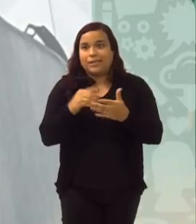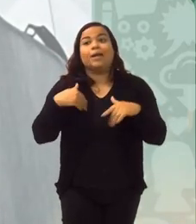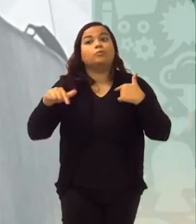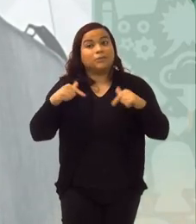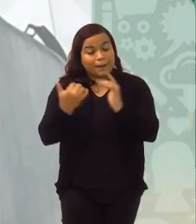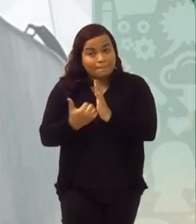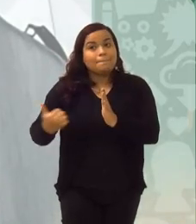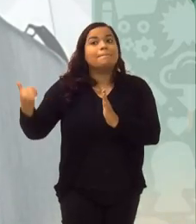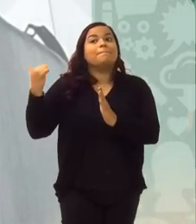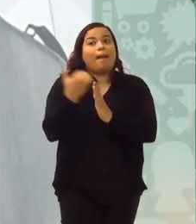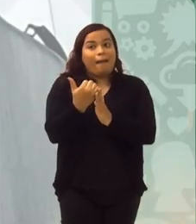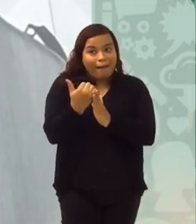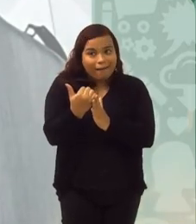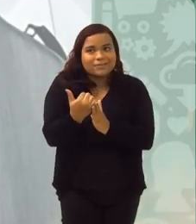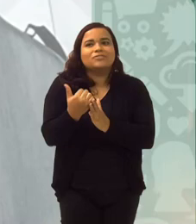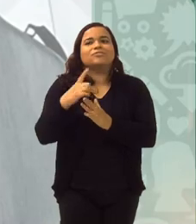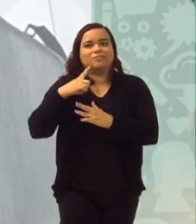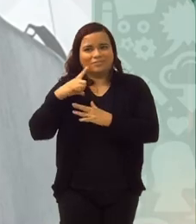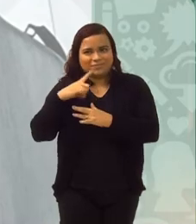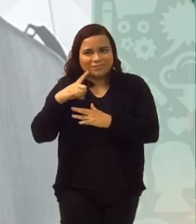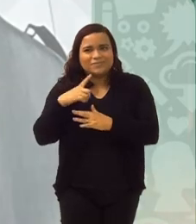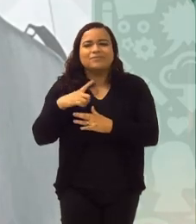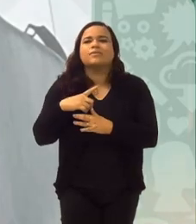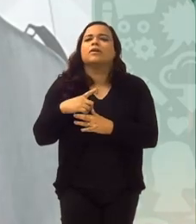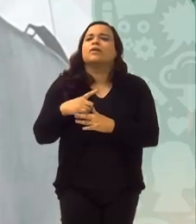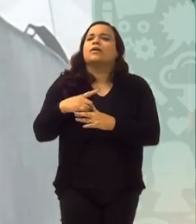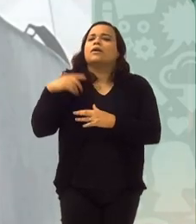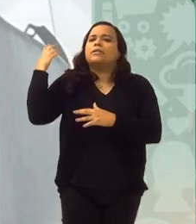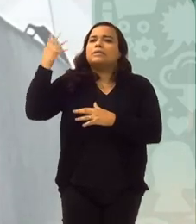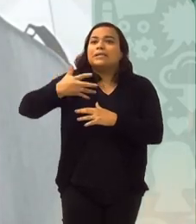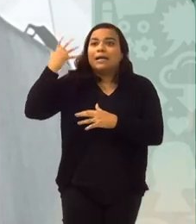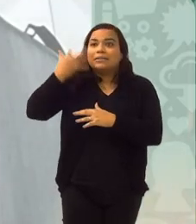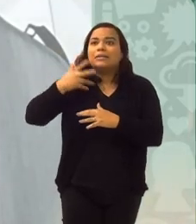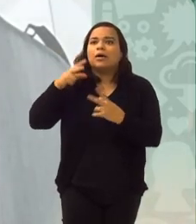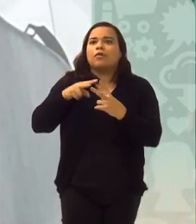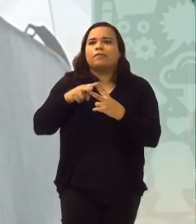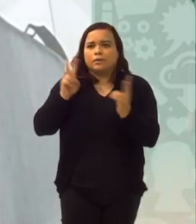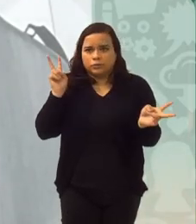fiquei em casa nem um minuto. Aliás, eu trabalhei bem mais.